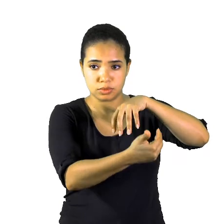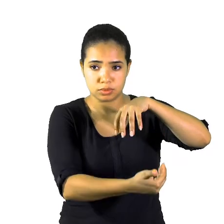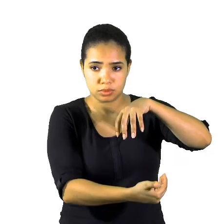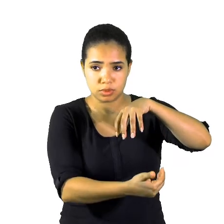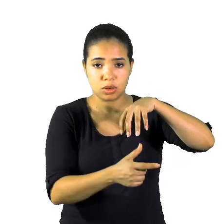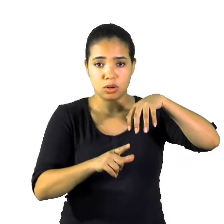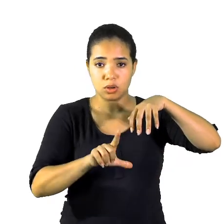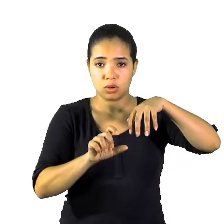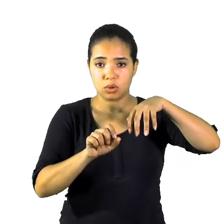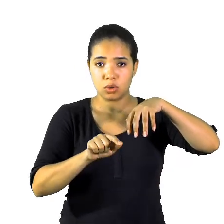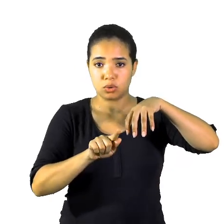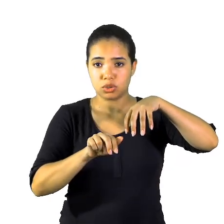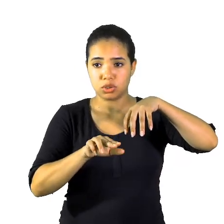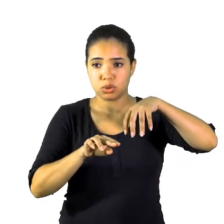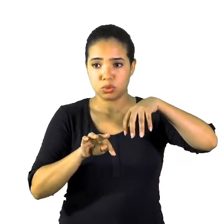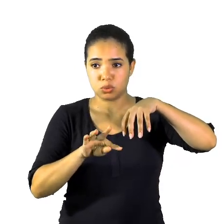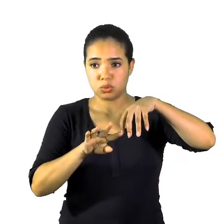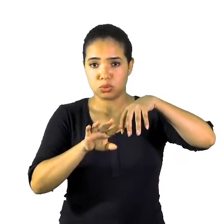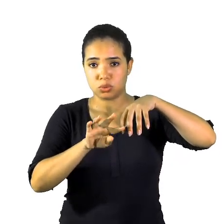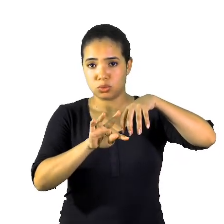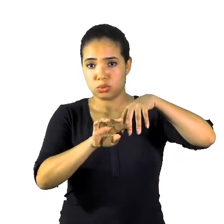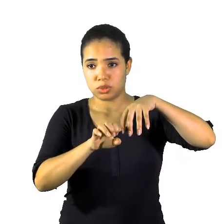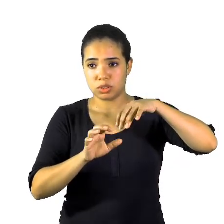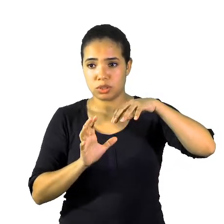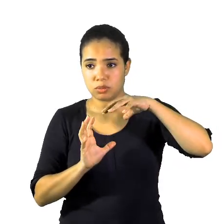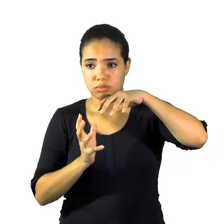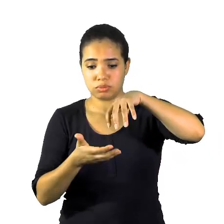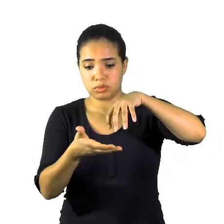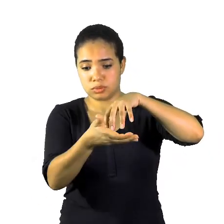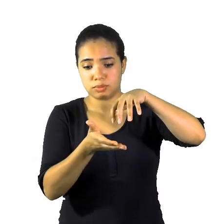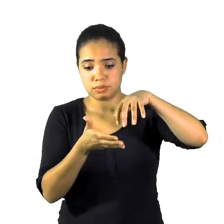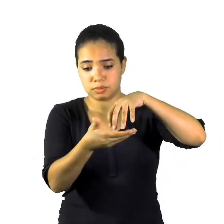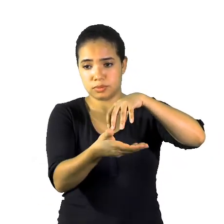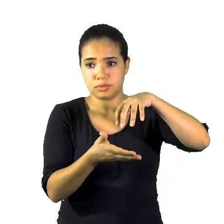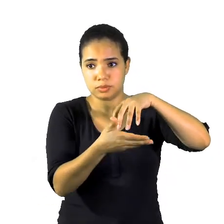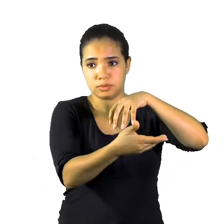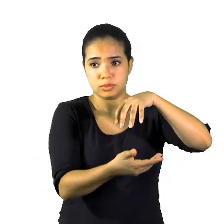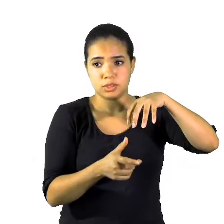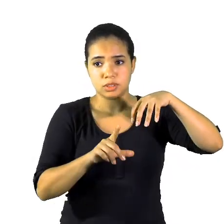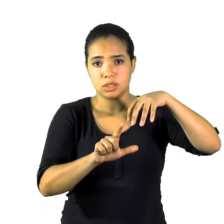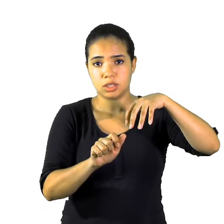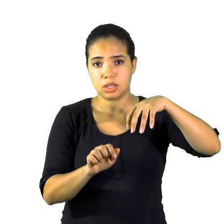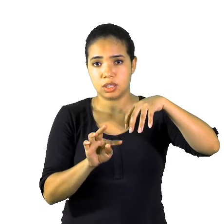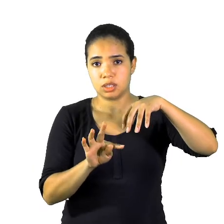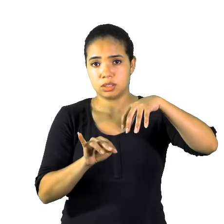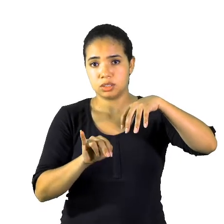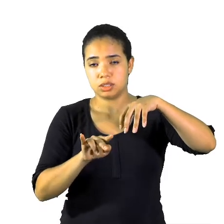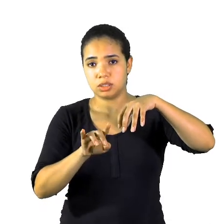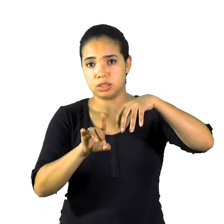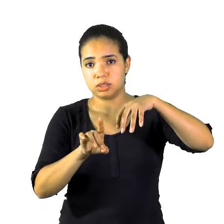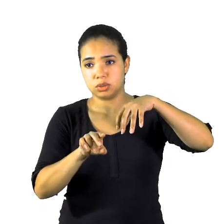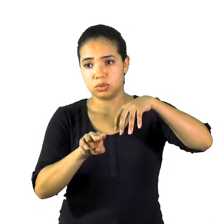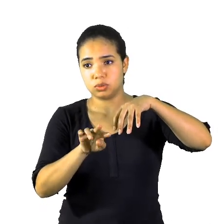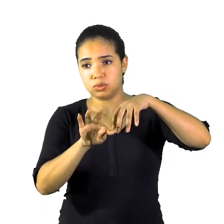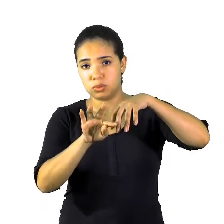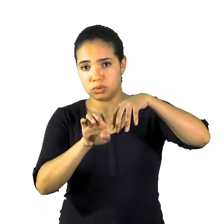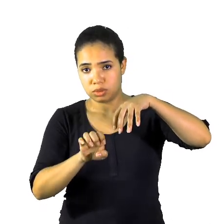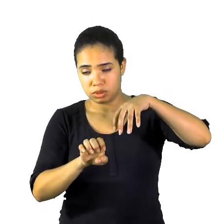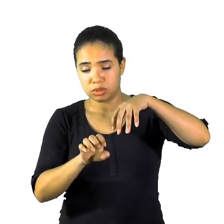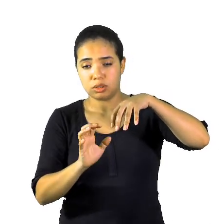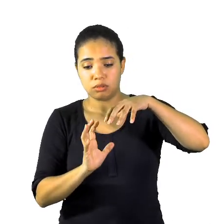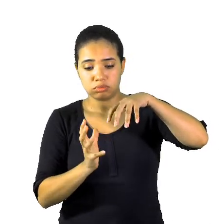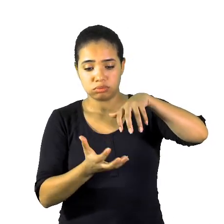que eu tenho várias linhas imaginárias, a gente já sabe disso, são linhas imaginárias que acompanham a linha do Equador, que